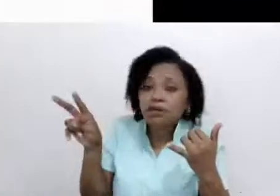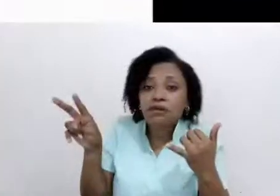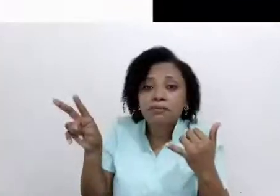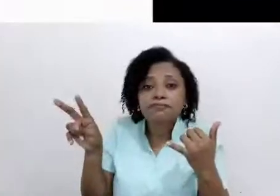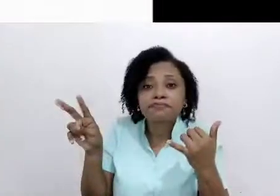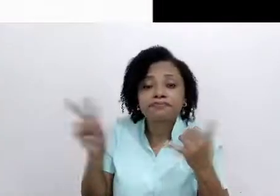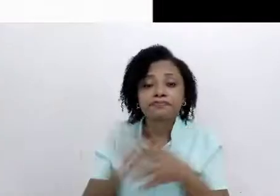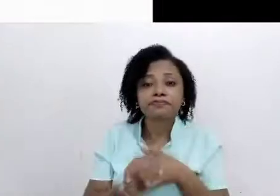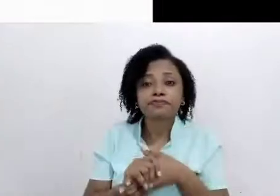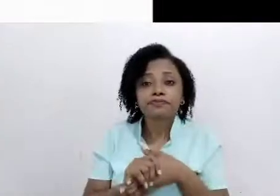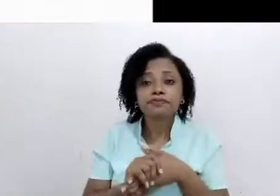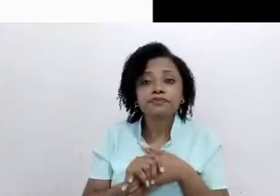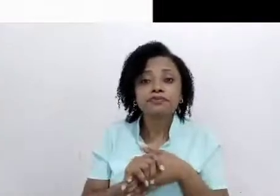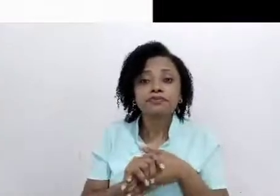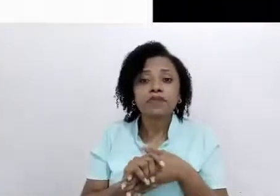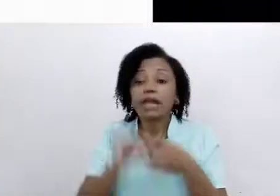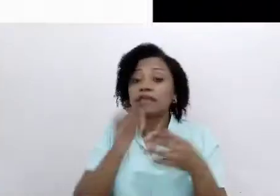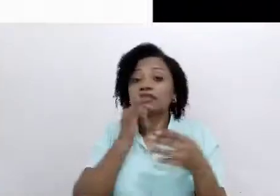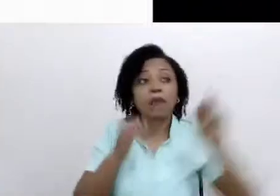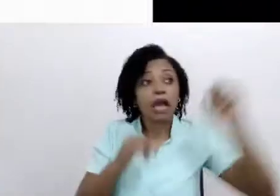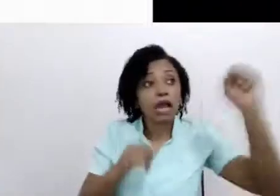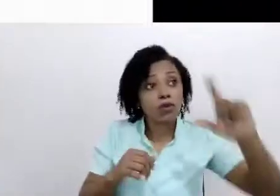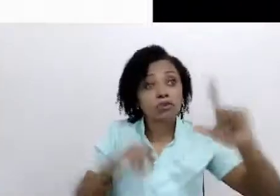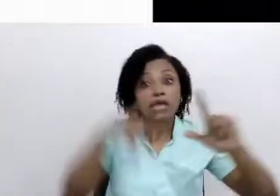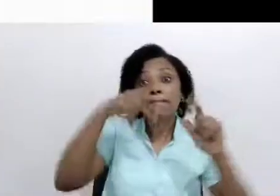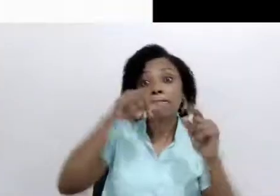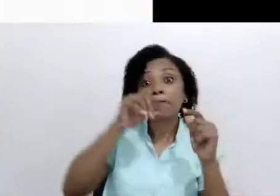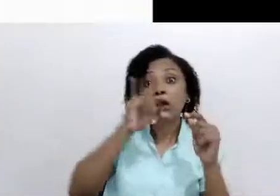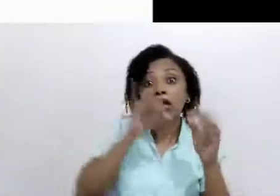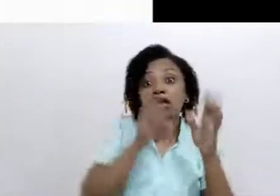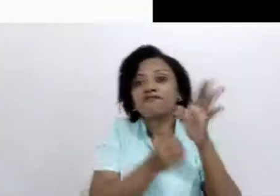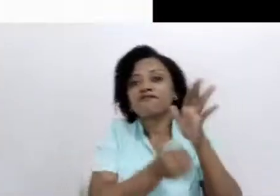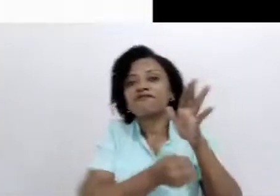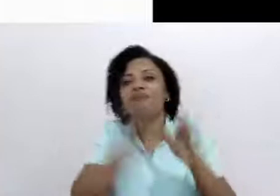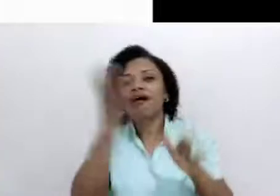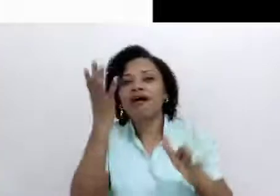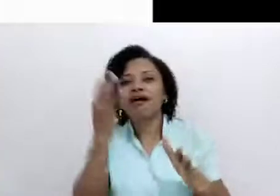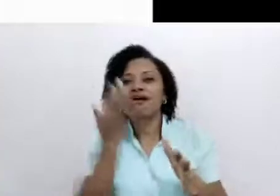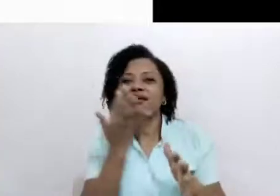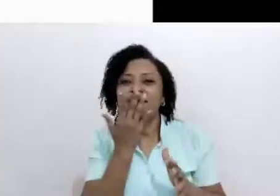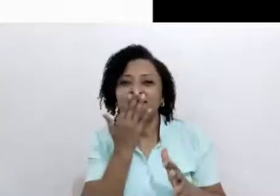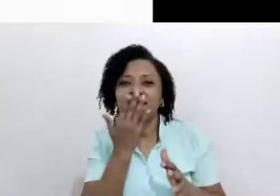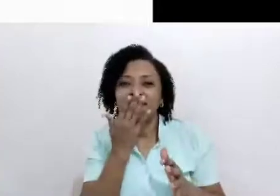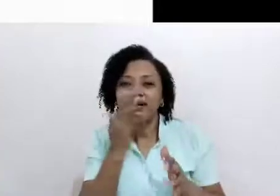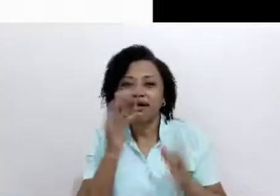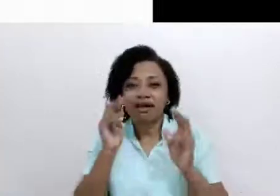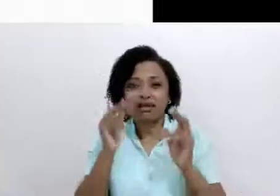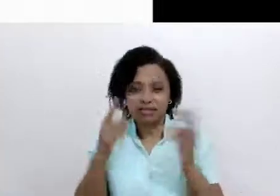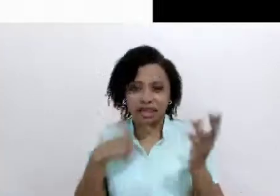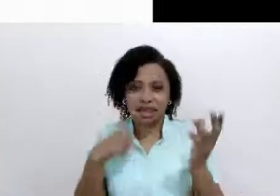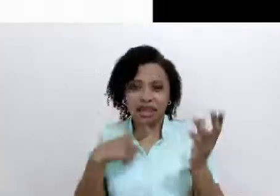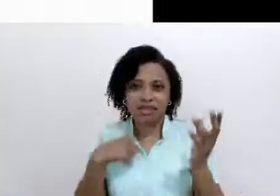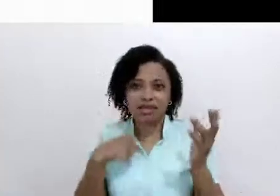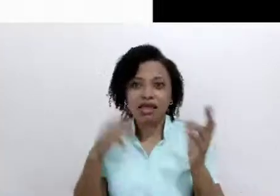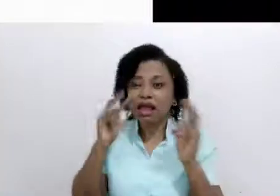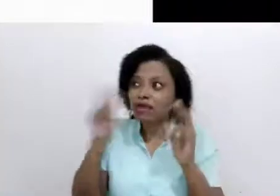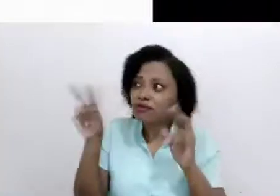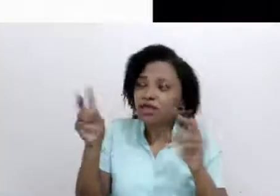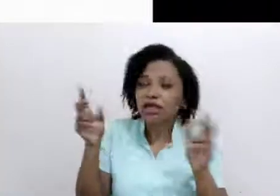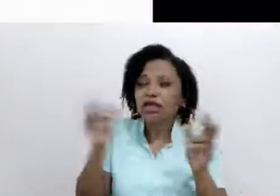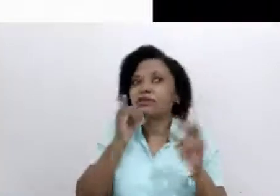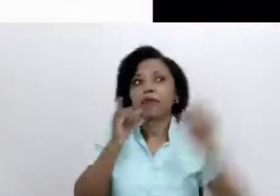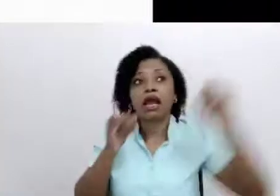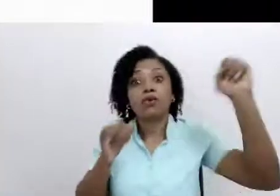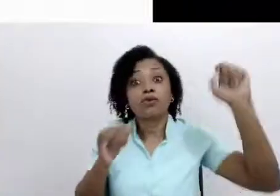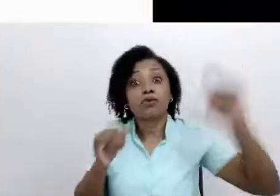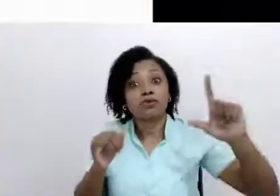é iluminado por uma luz policromática, ele absorve todas as outras luzes, como